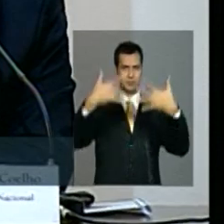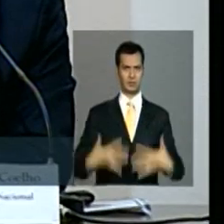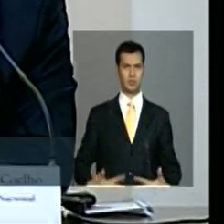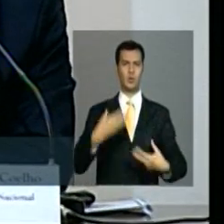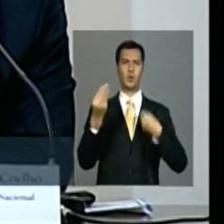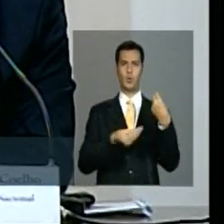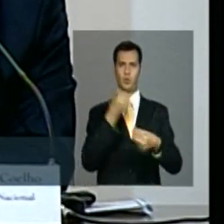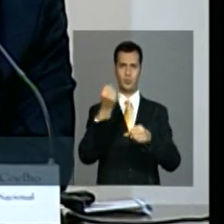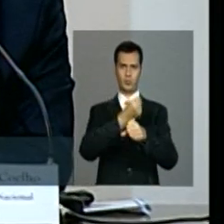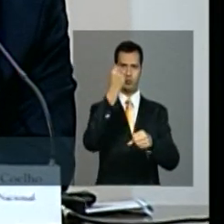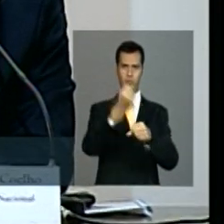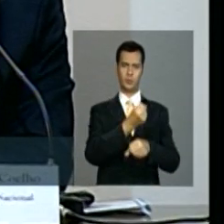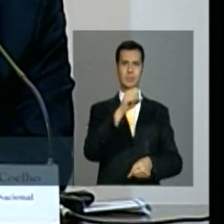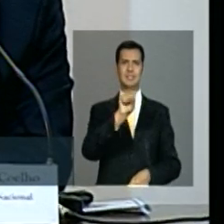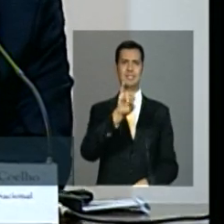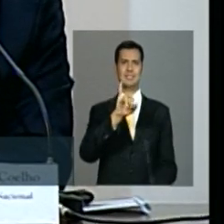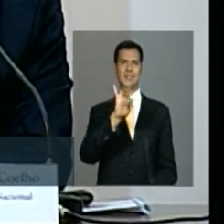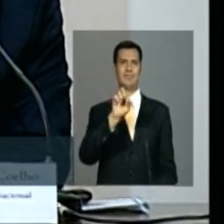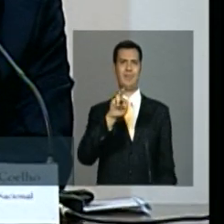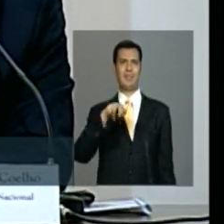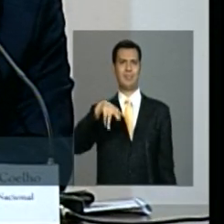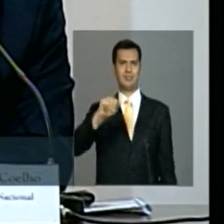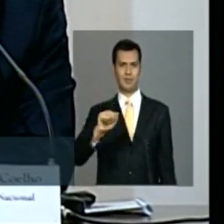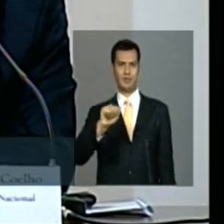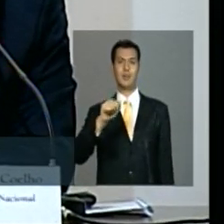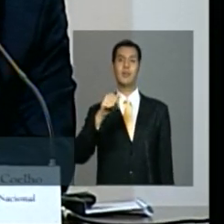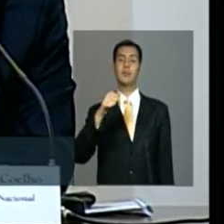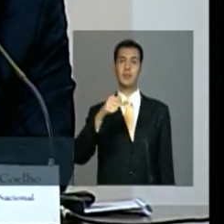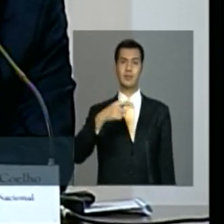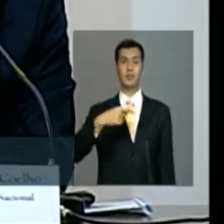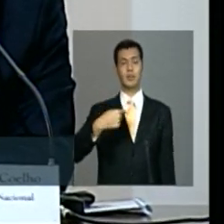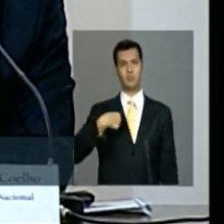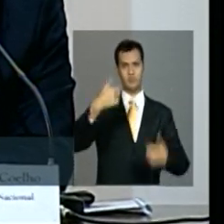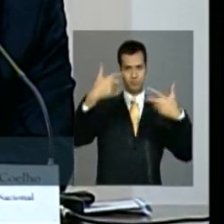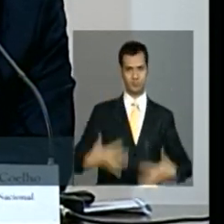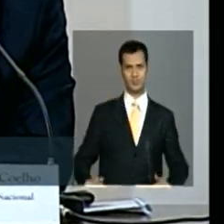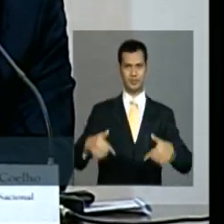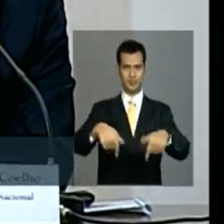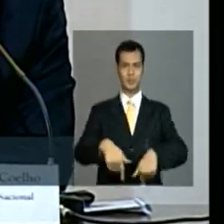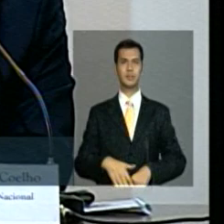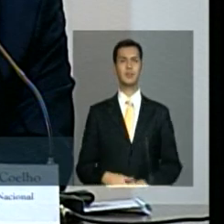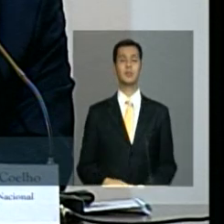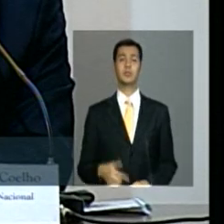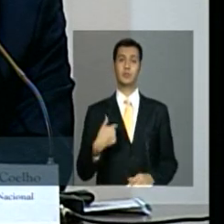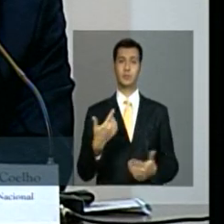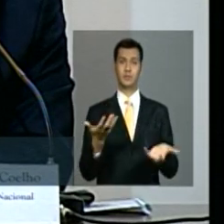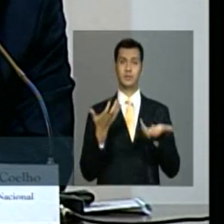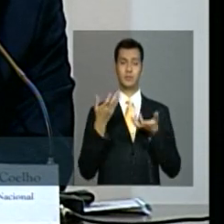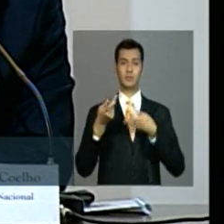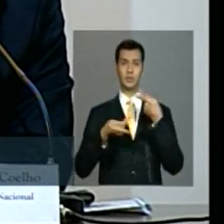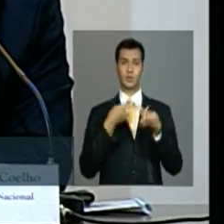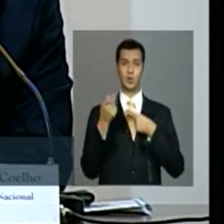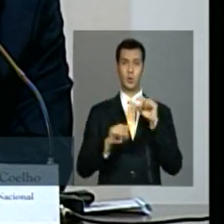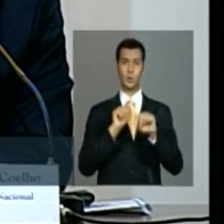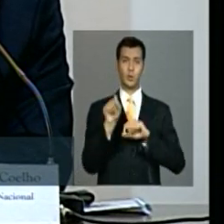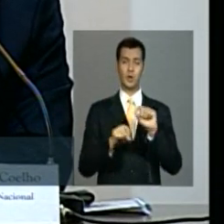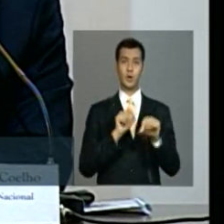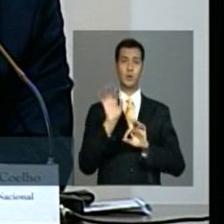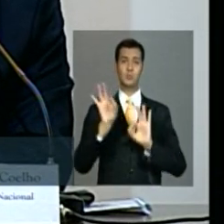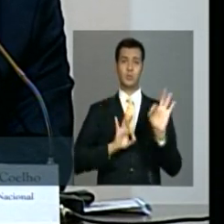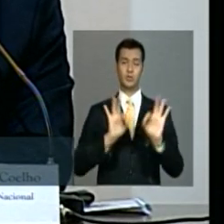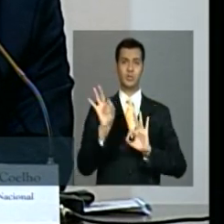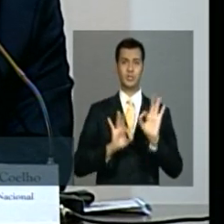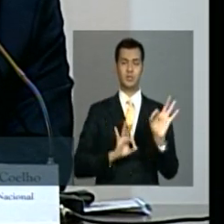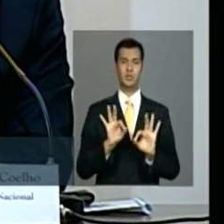foi um dos itens selecionados para essa coletiva e dizer que o Água para Todos significa